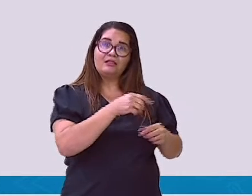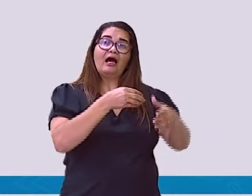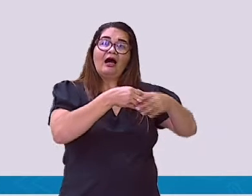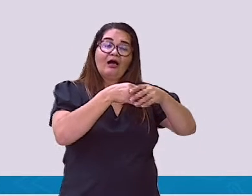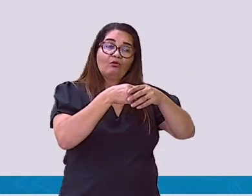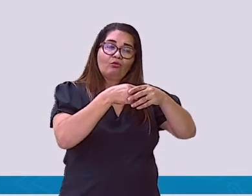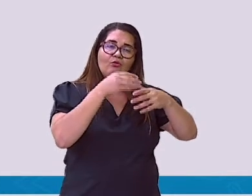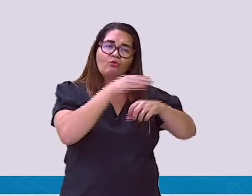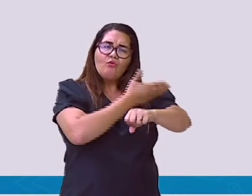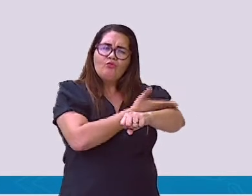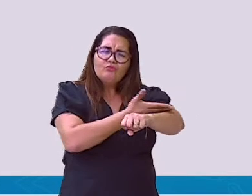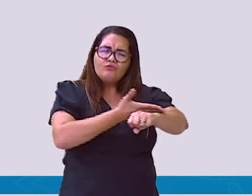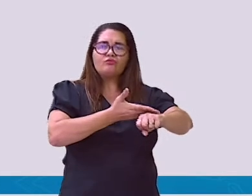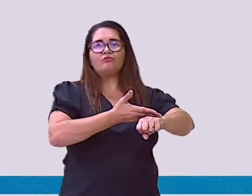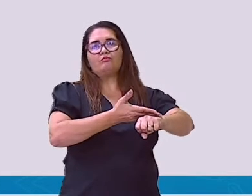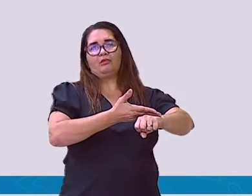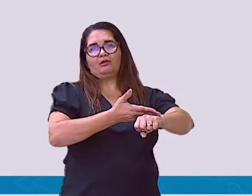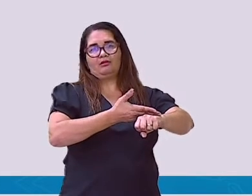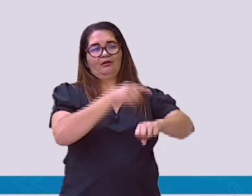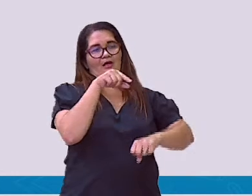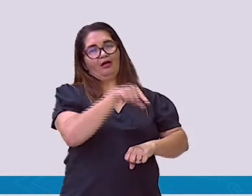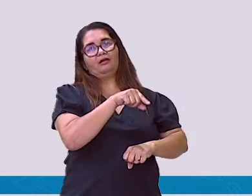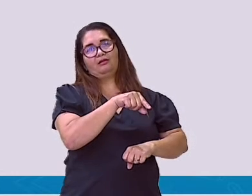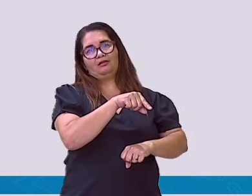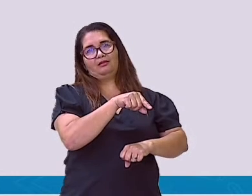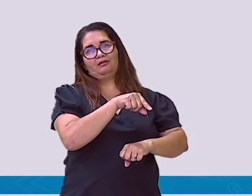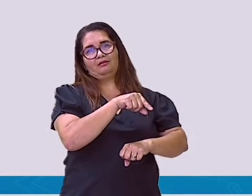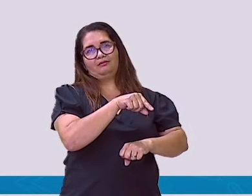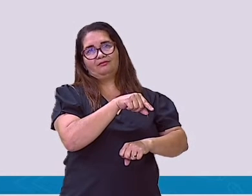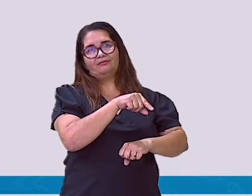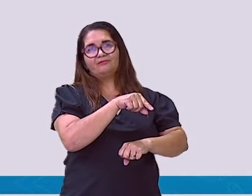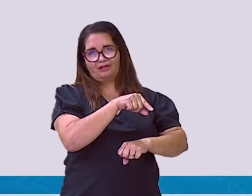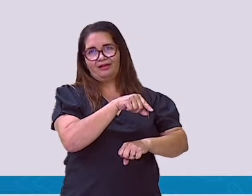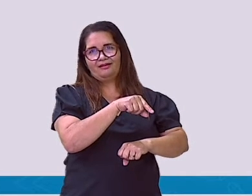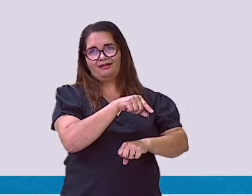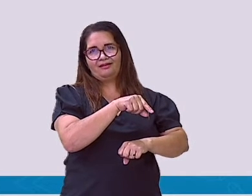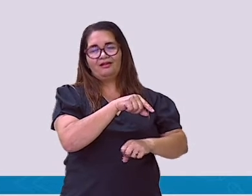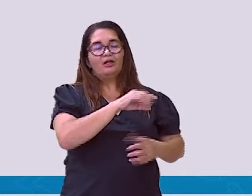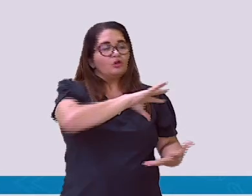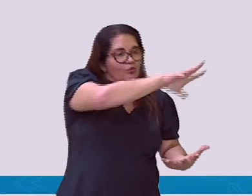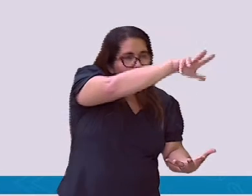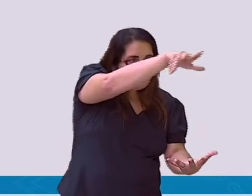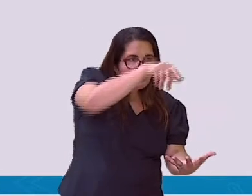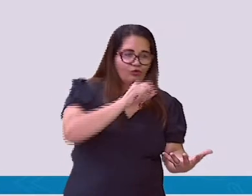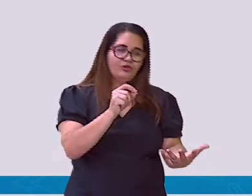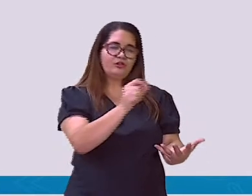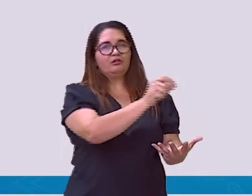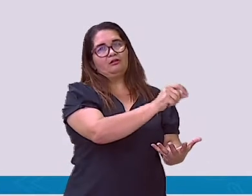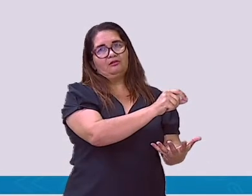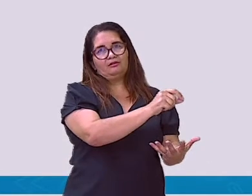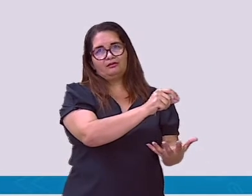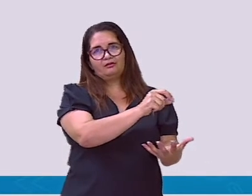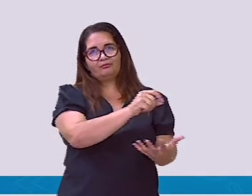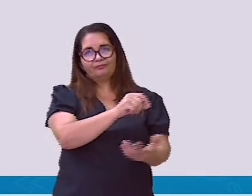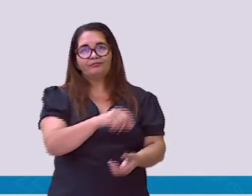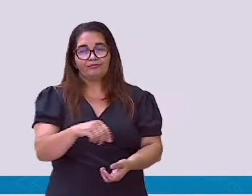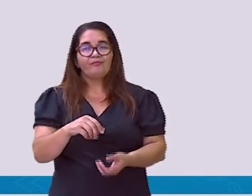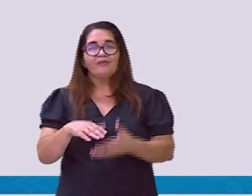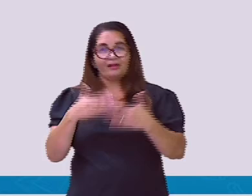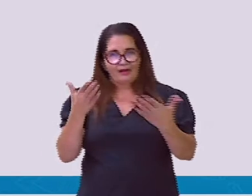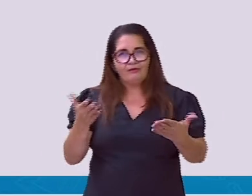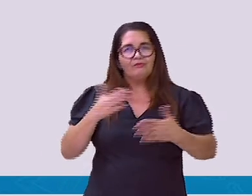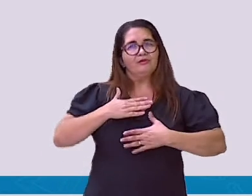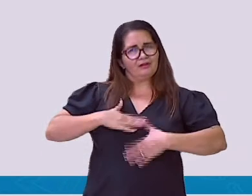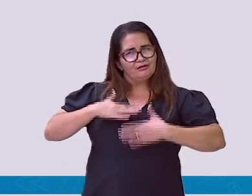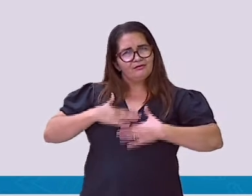interferiu na própria colonização que esse continente teve.